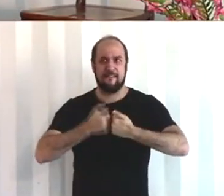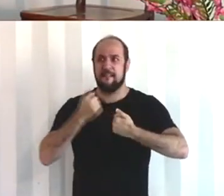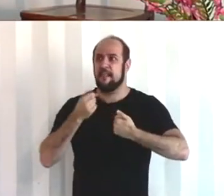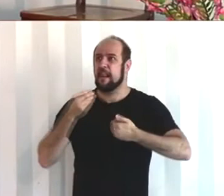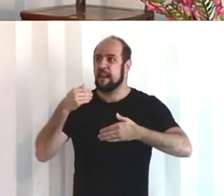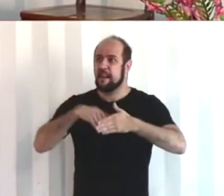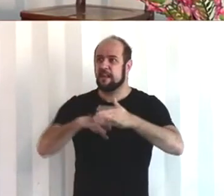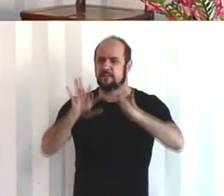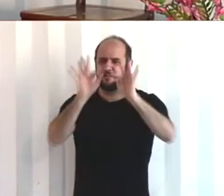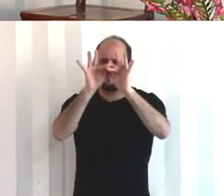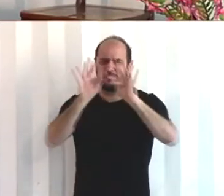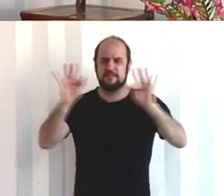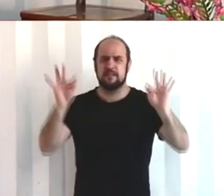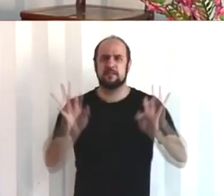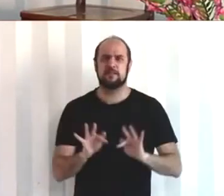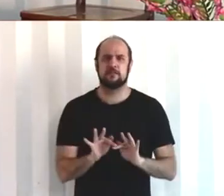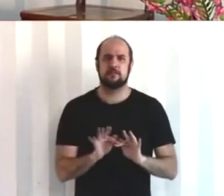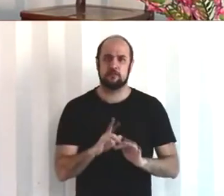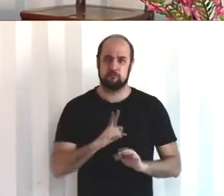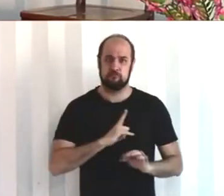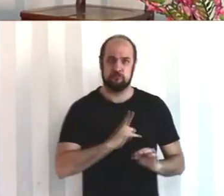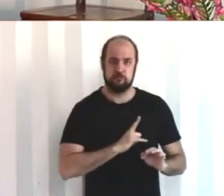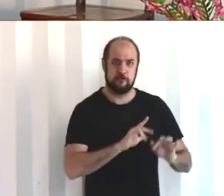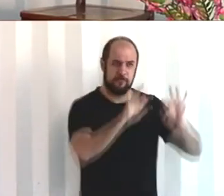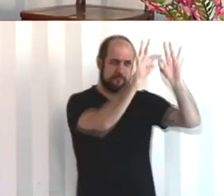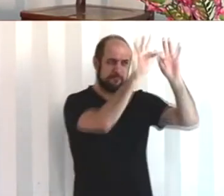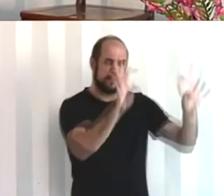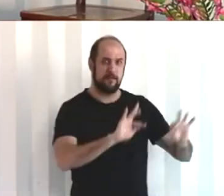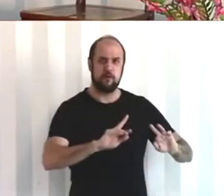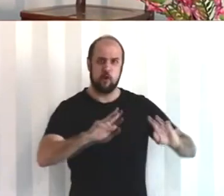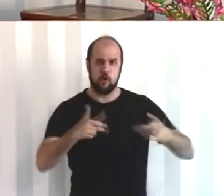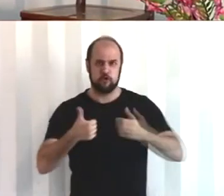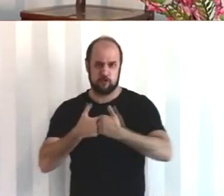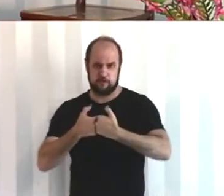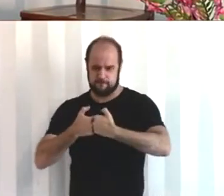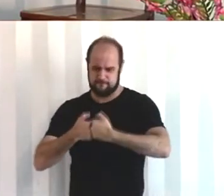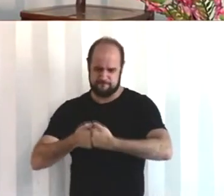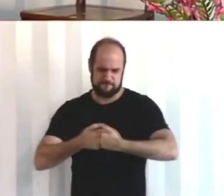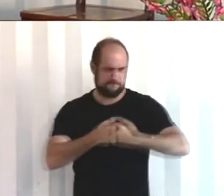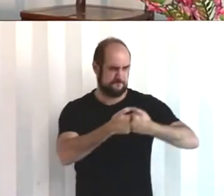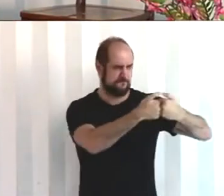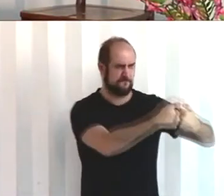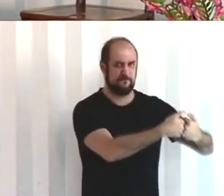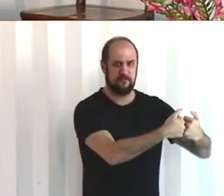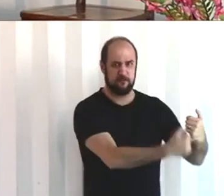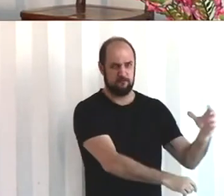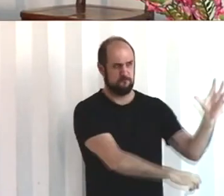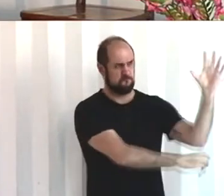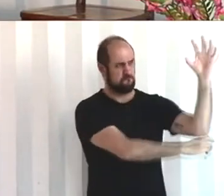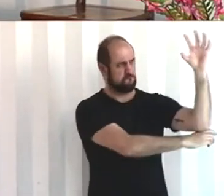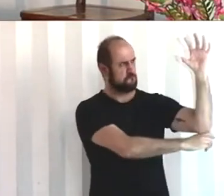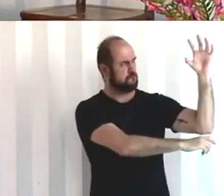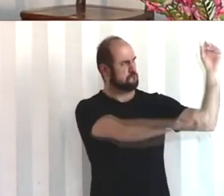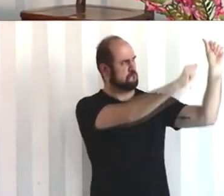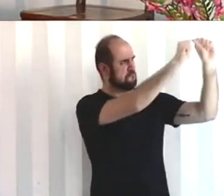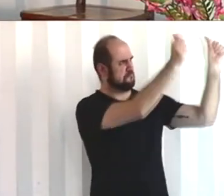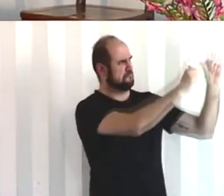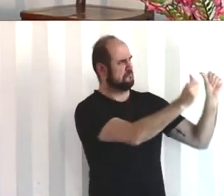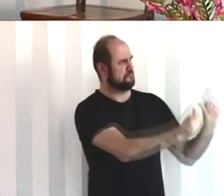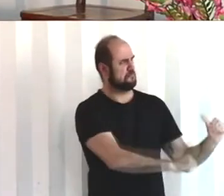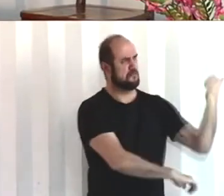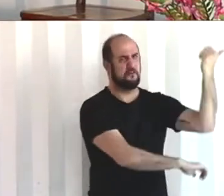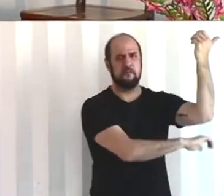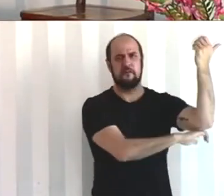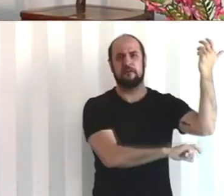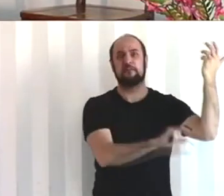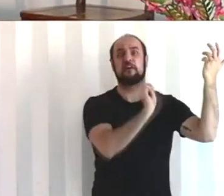A estátua de Dagon caiu no chão, como que se estivesse prostrada diante da arca. A arca ali estava representando Deus. Ou seja, até uma estátua que tem boca,